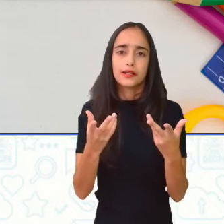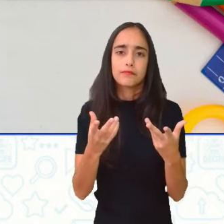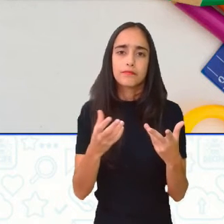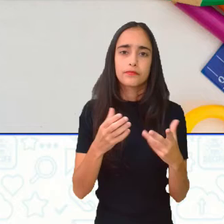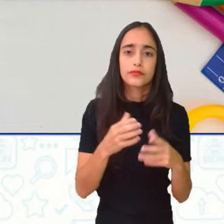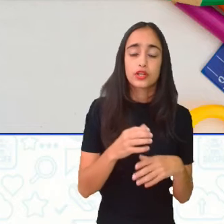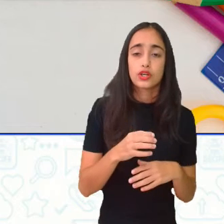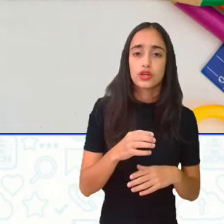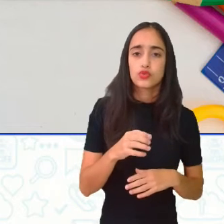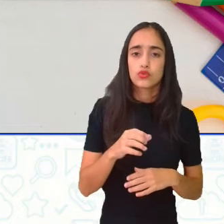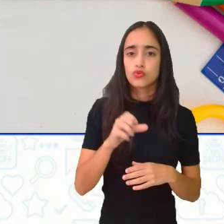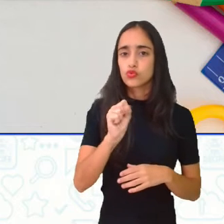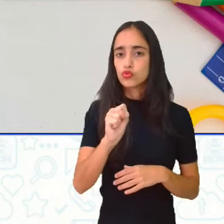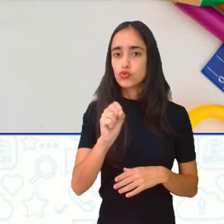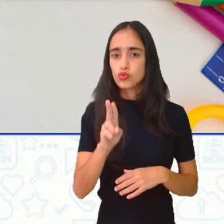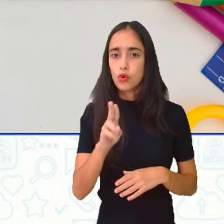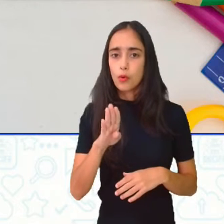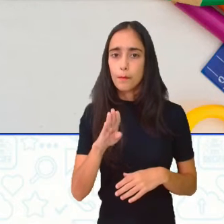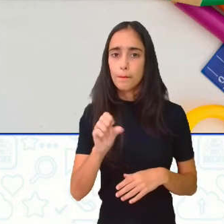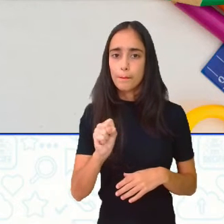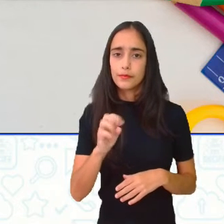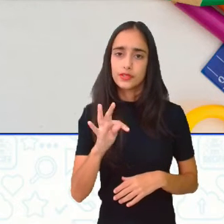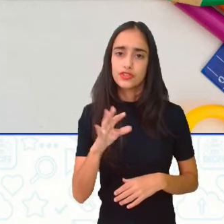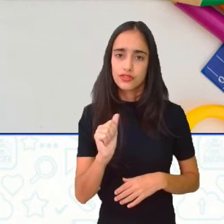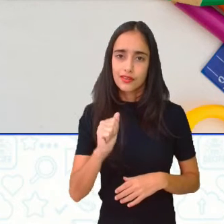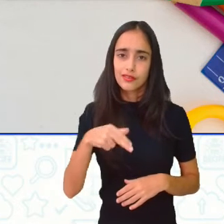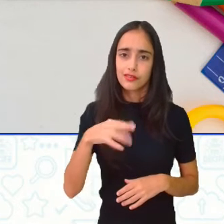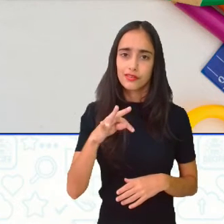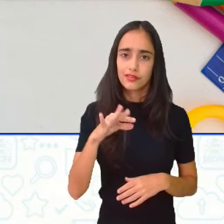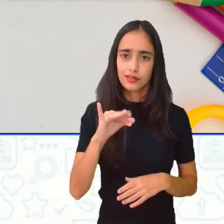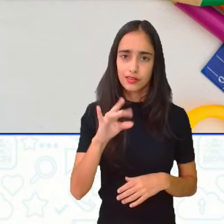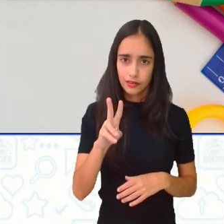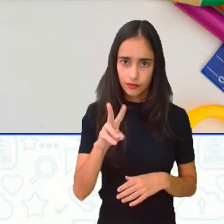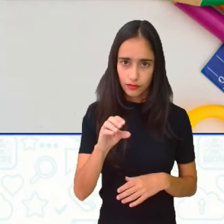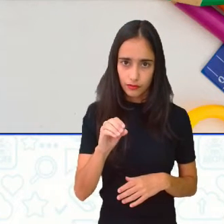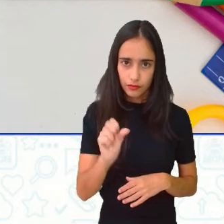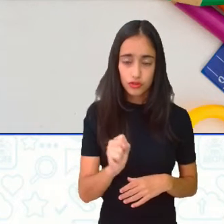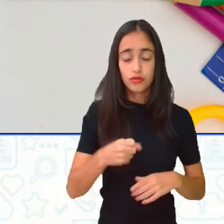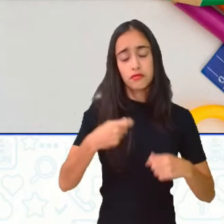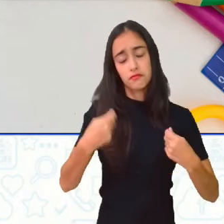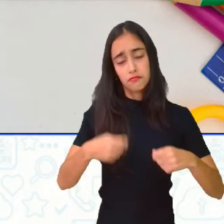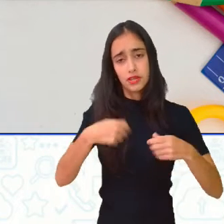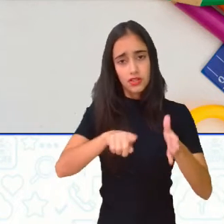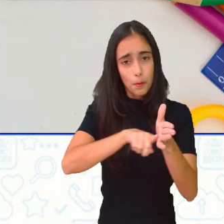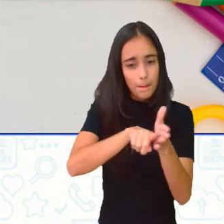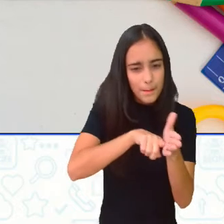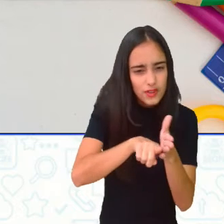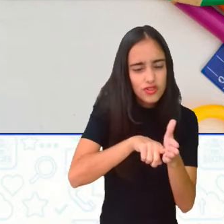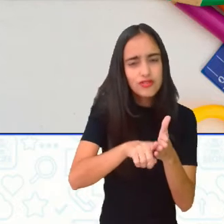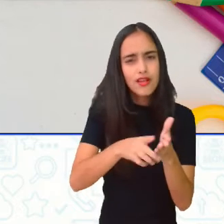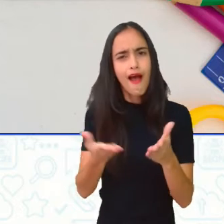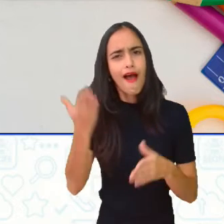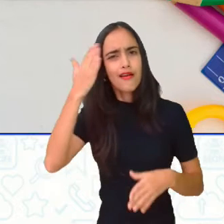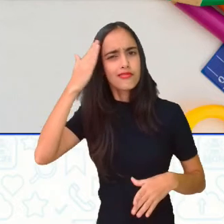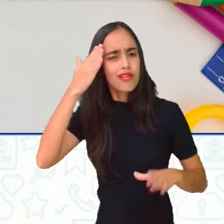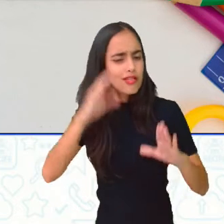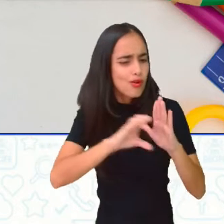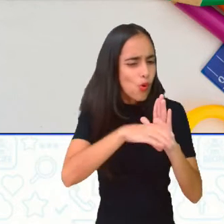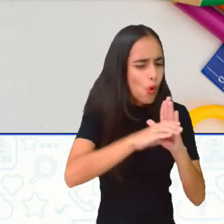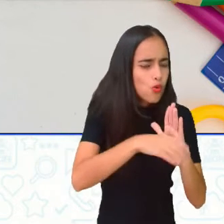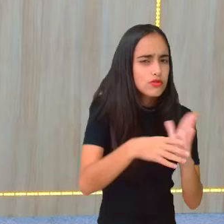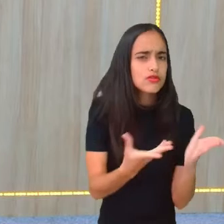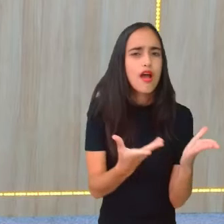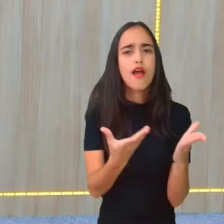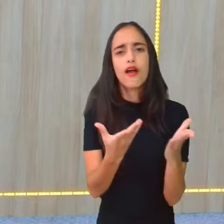substantivos, eu preciso ir lá no site de pesquisa, digitar substantivos, entender o conceito do que é um